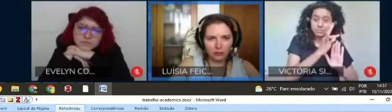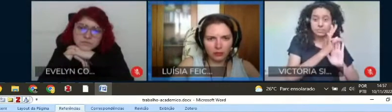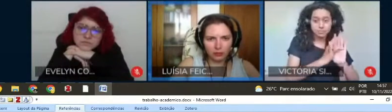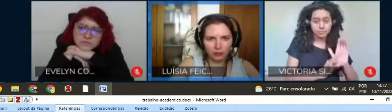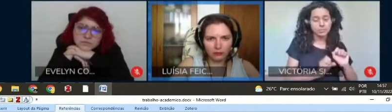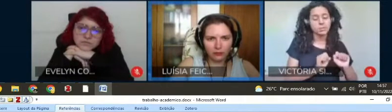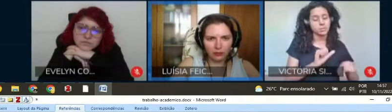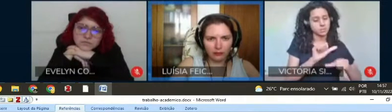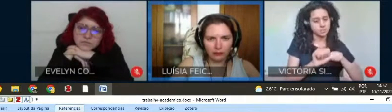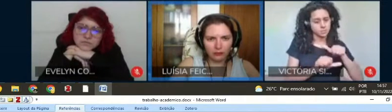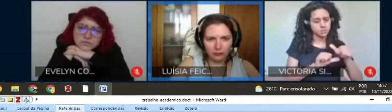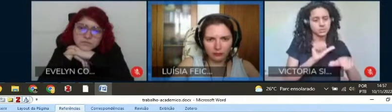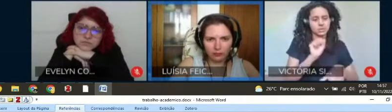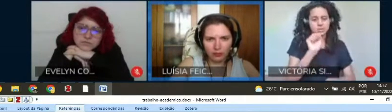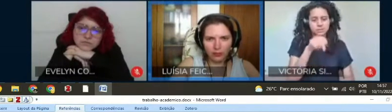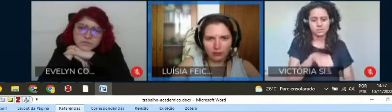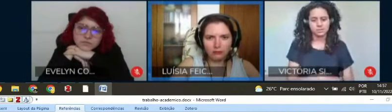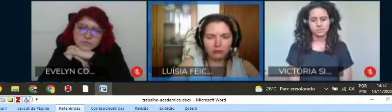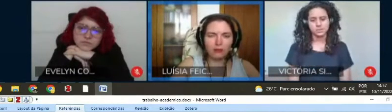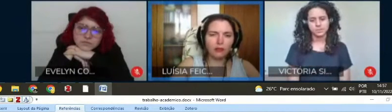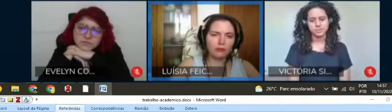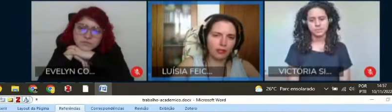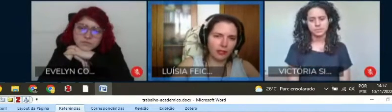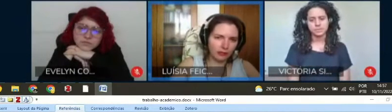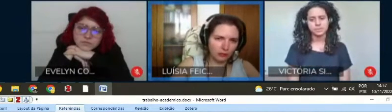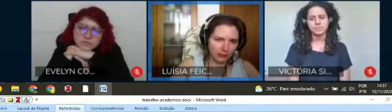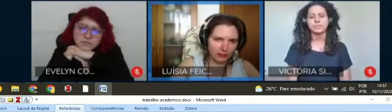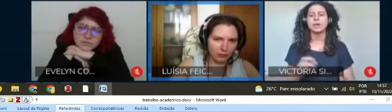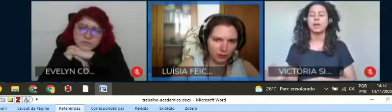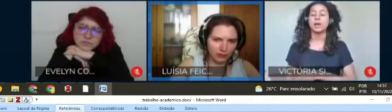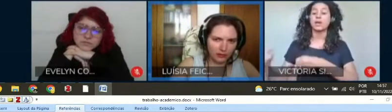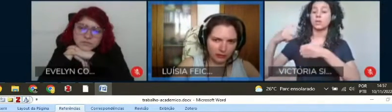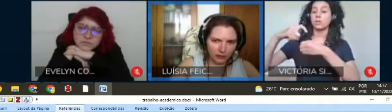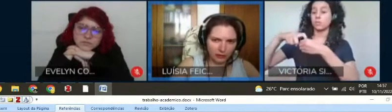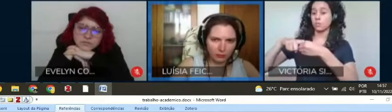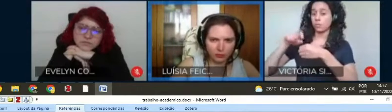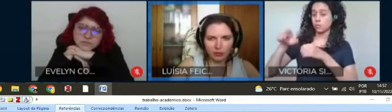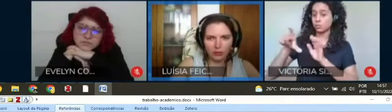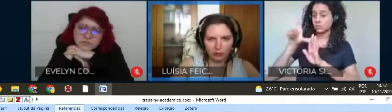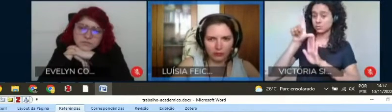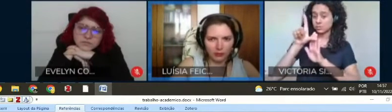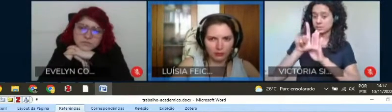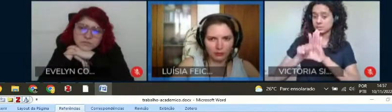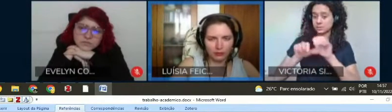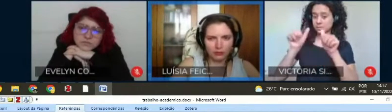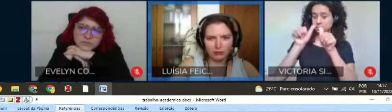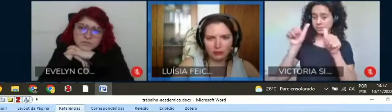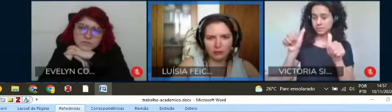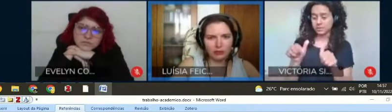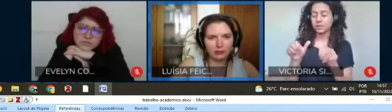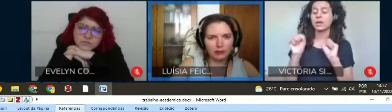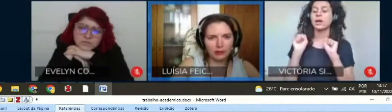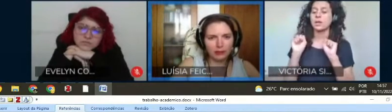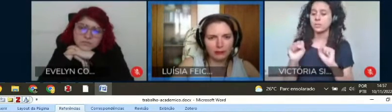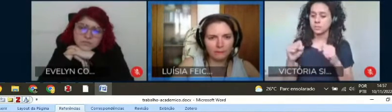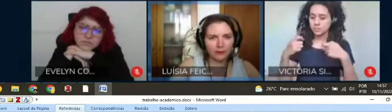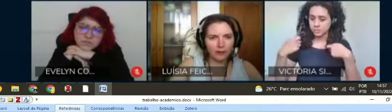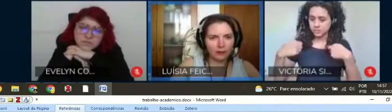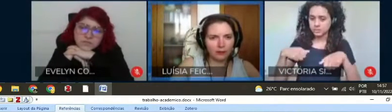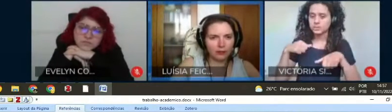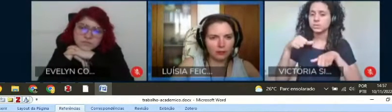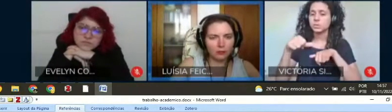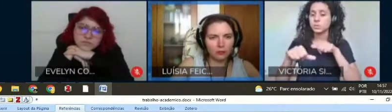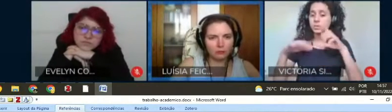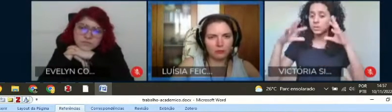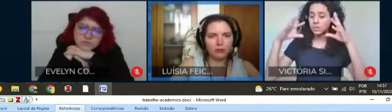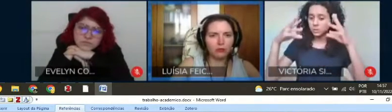Daí agora eu vou clicar com o botão direito. Daí eu vou ter que atualizar o índice inteiro, porque não é só as páginas que eu preciso que atualize.